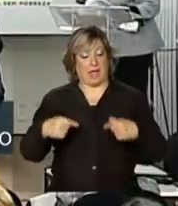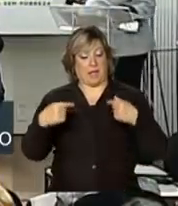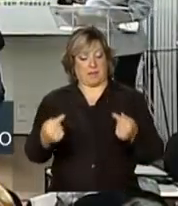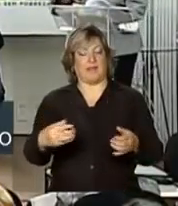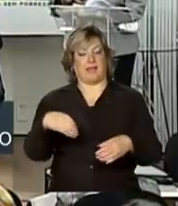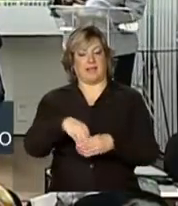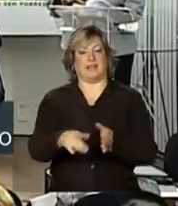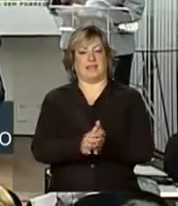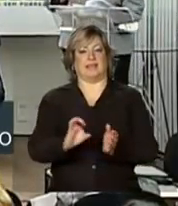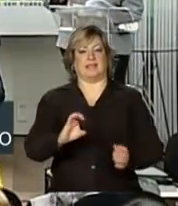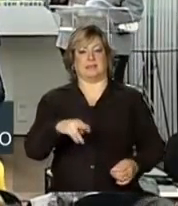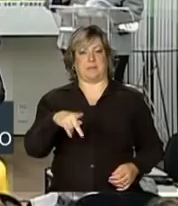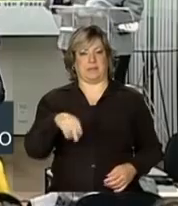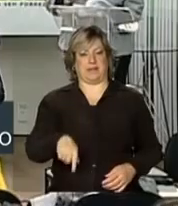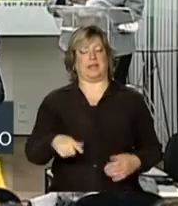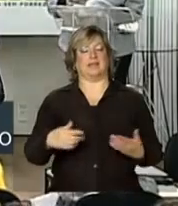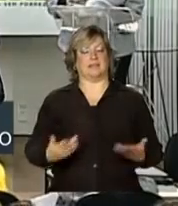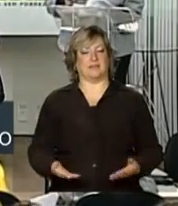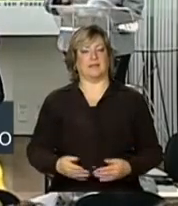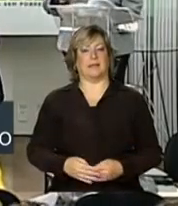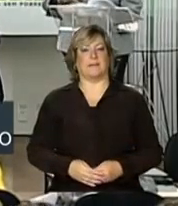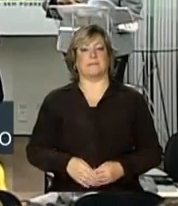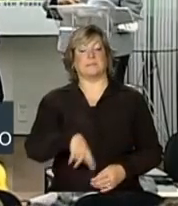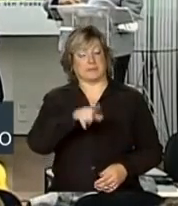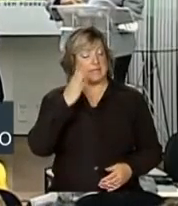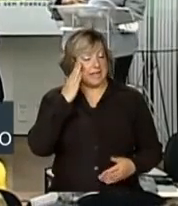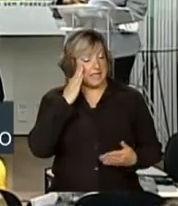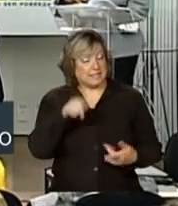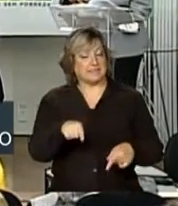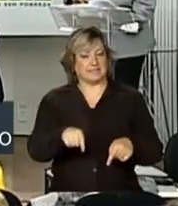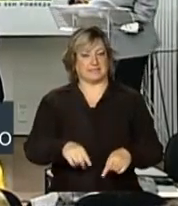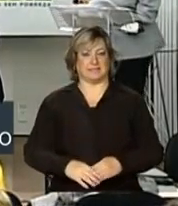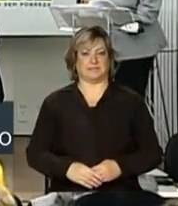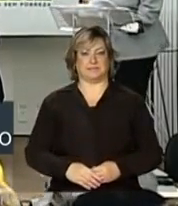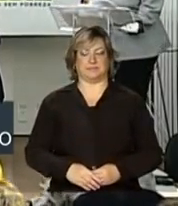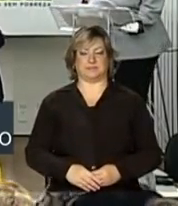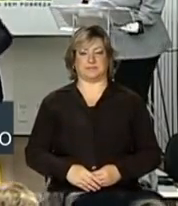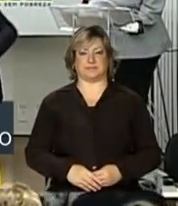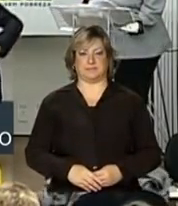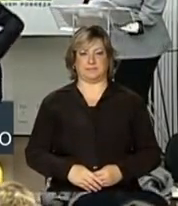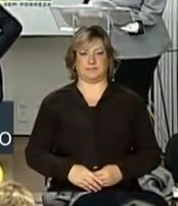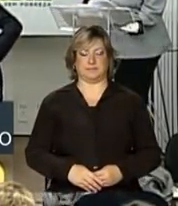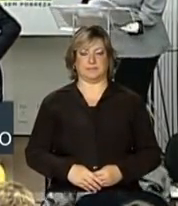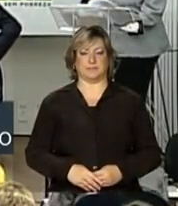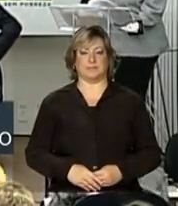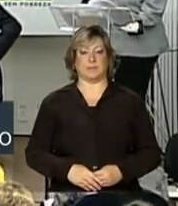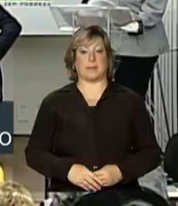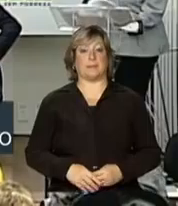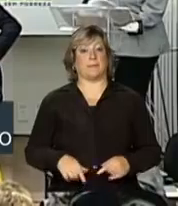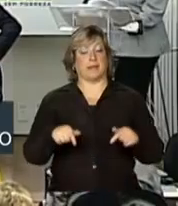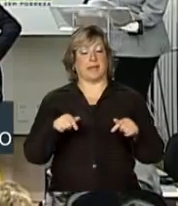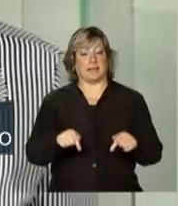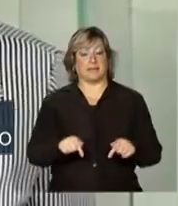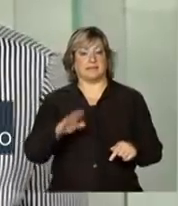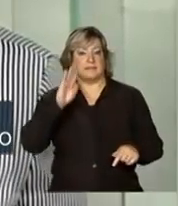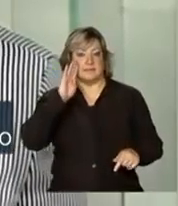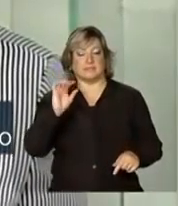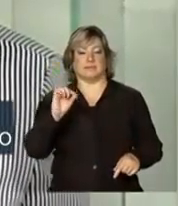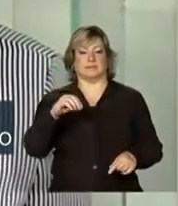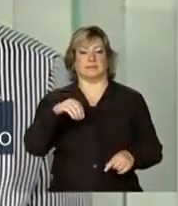CNPq. Então, assim, saiba disso, né? E esse olhar de gênero no